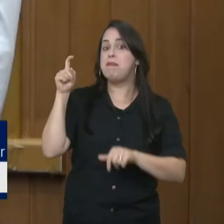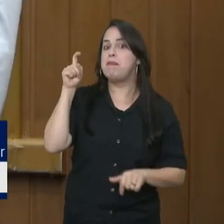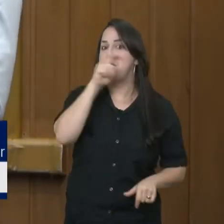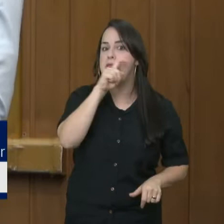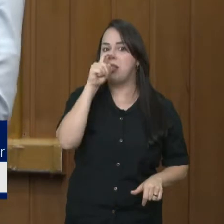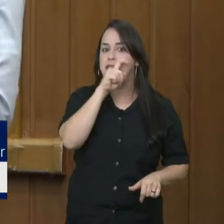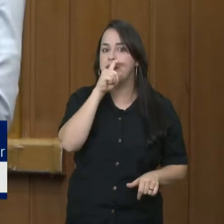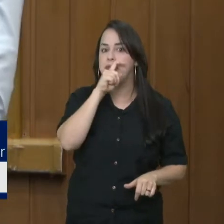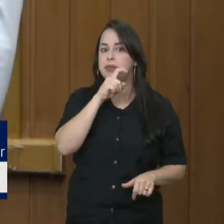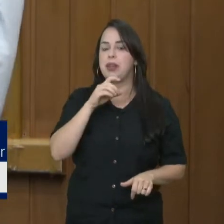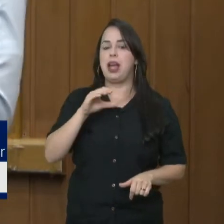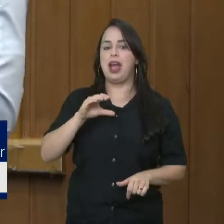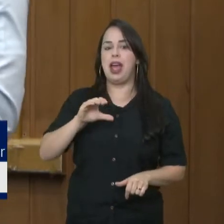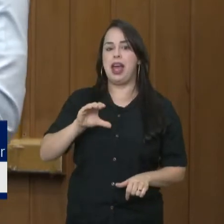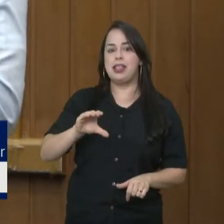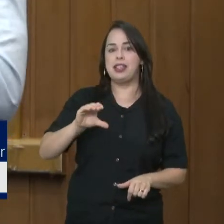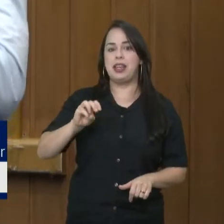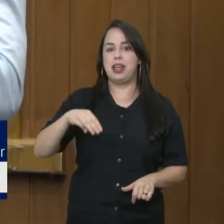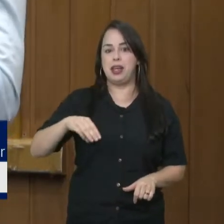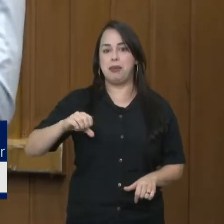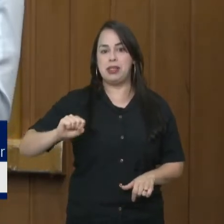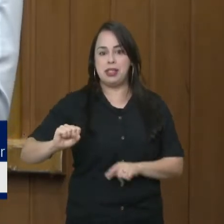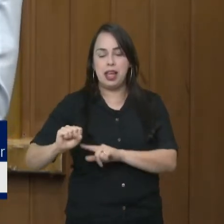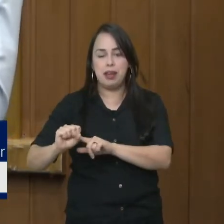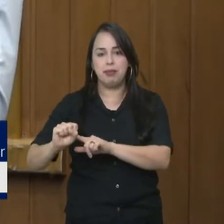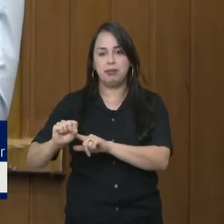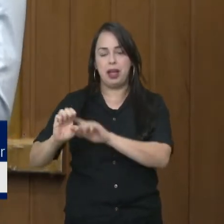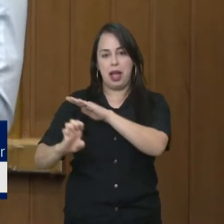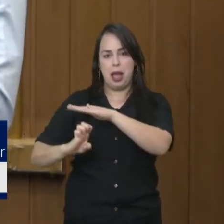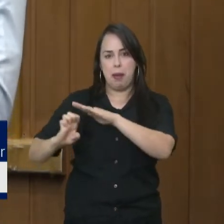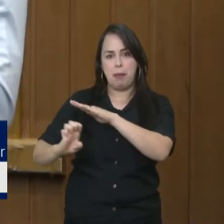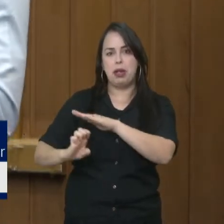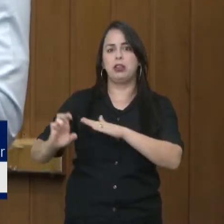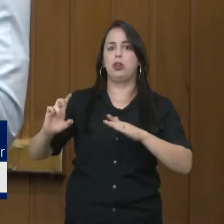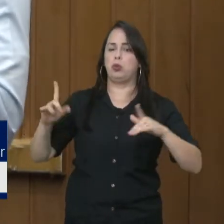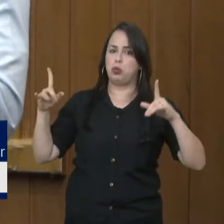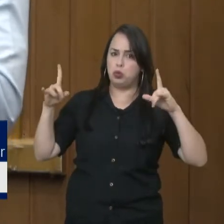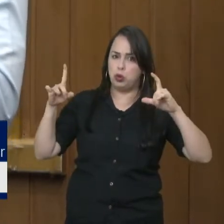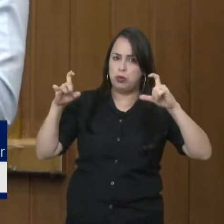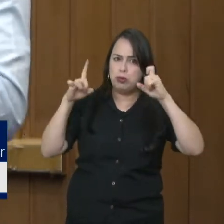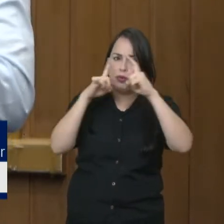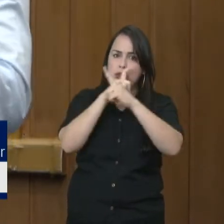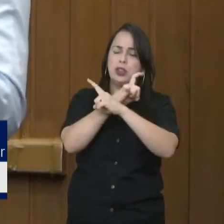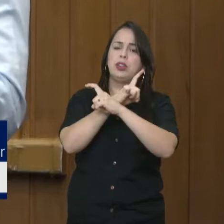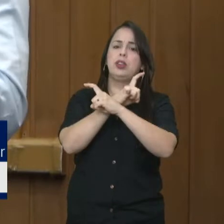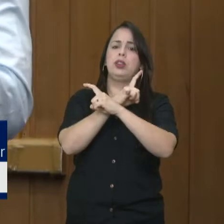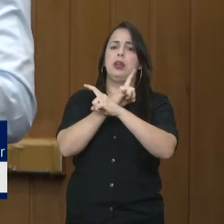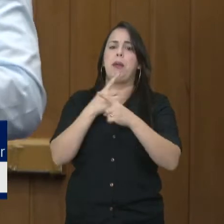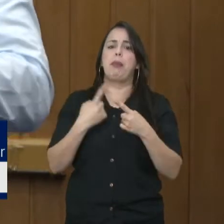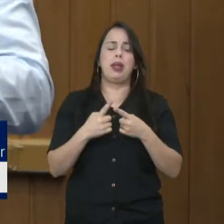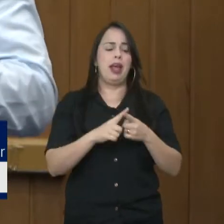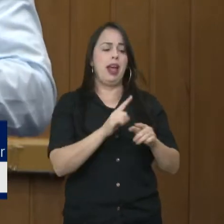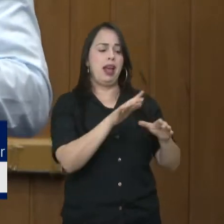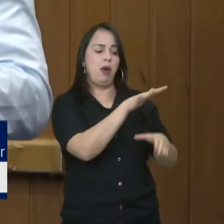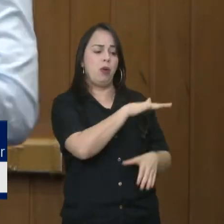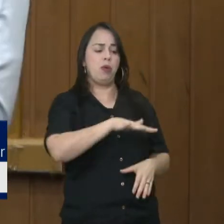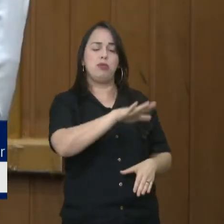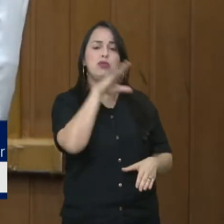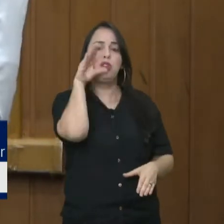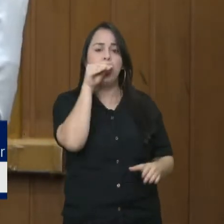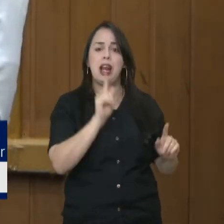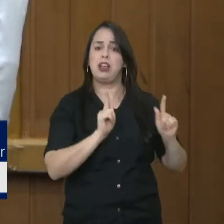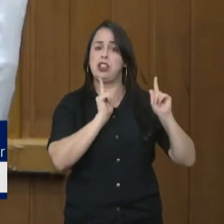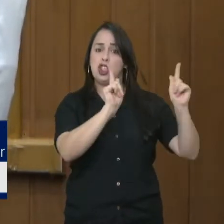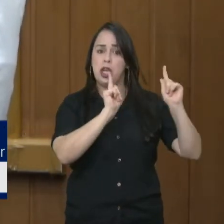A SMC está regularmente com toda a dificuldade que se tem através de uma greve, agora tentando restituir